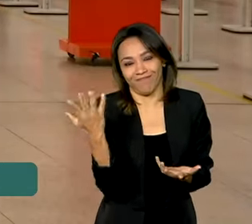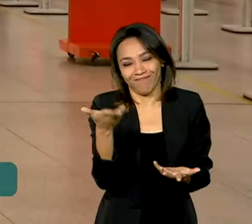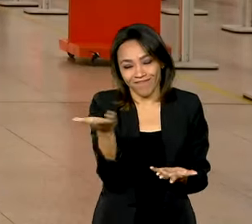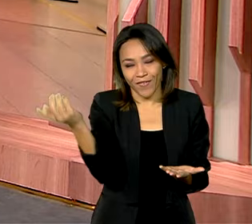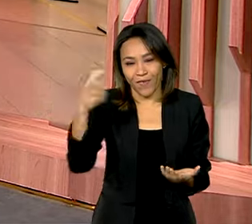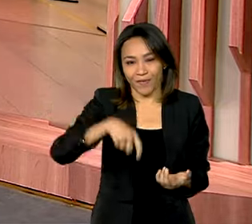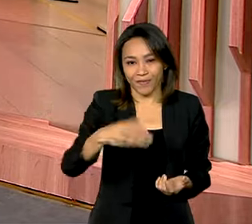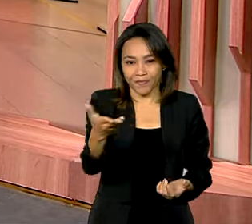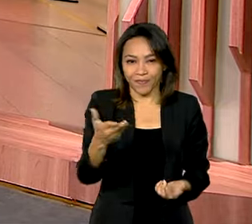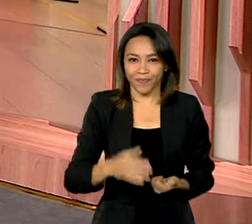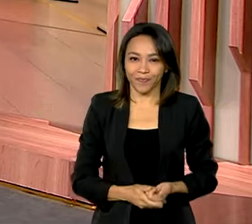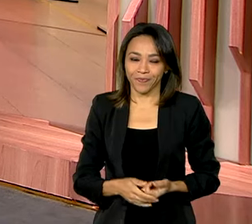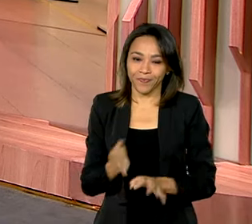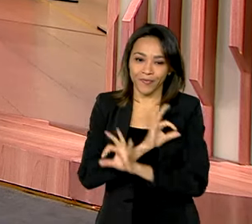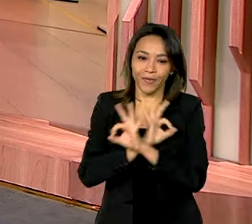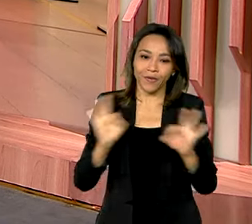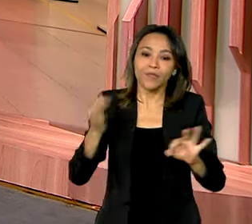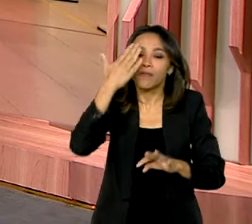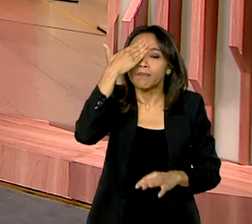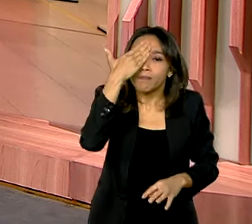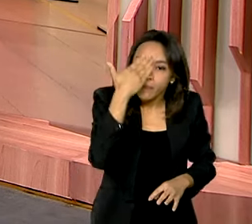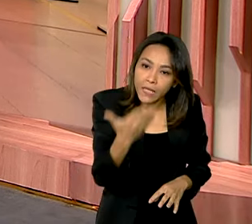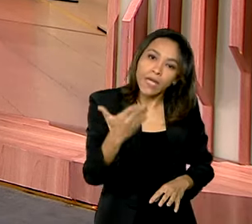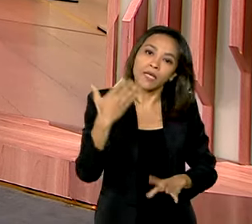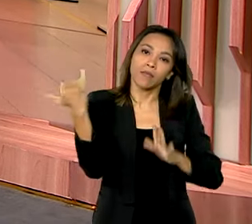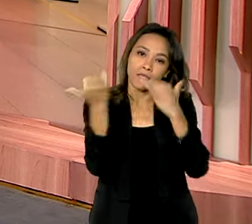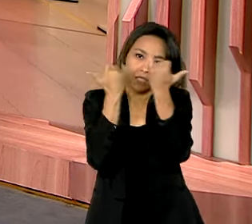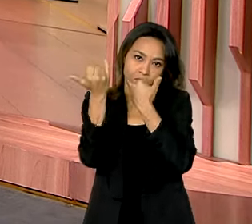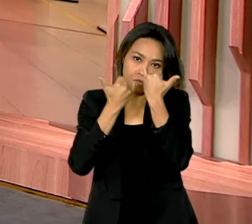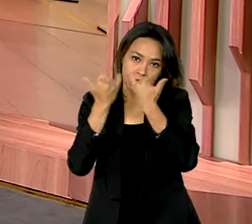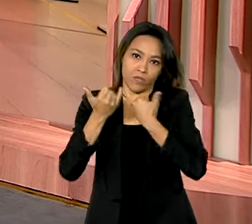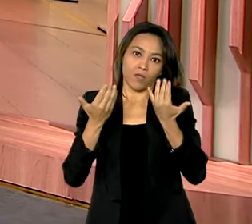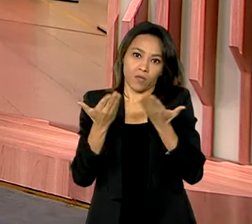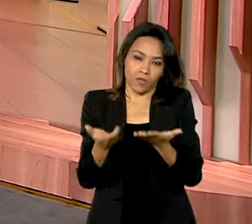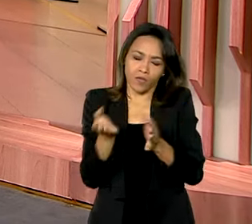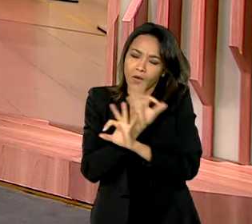Roberto. Tá ótimo, Alessandra. Muito obrigado aí pelas informações. Um excelente dia para você.